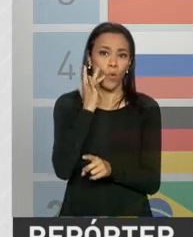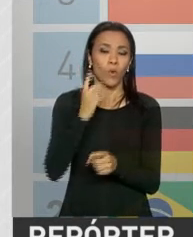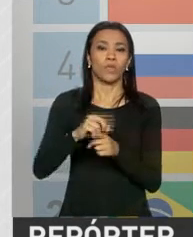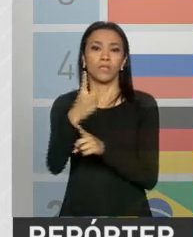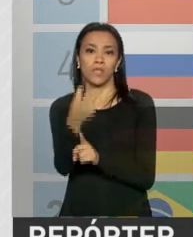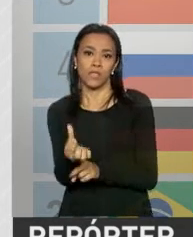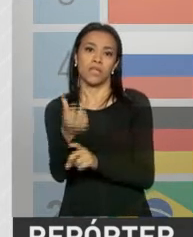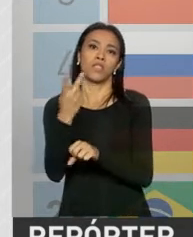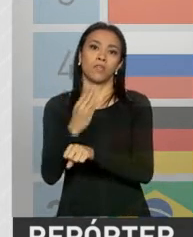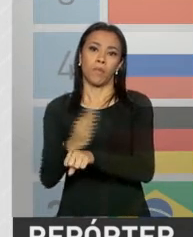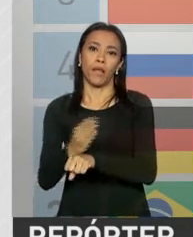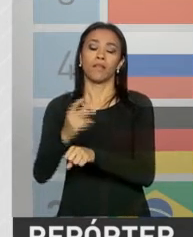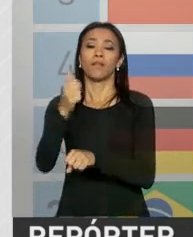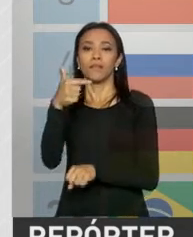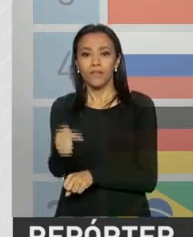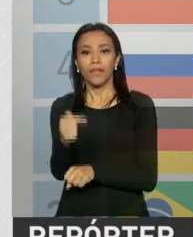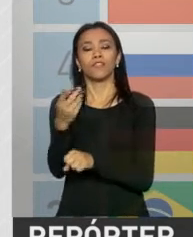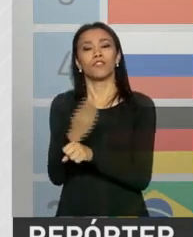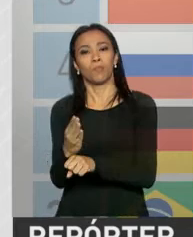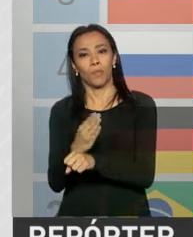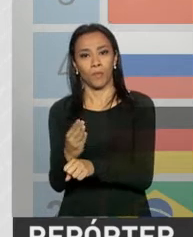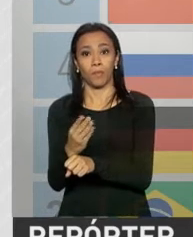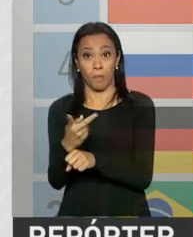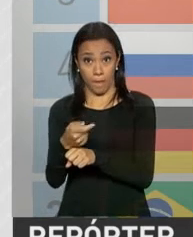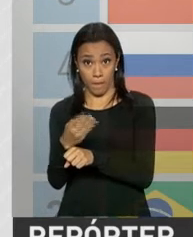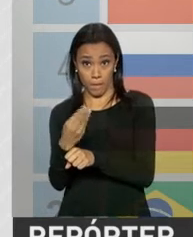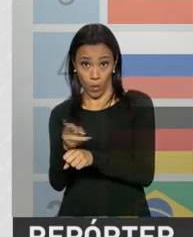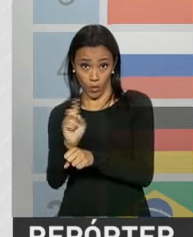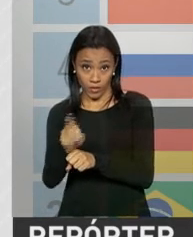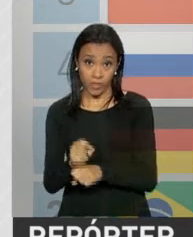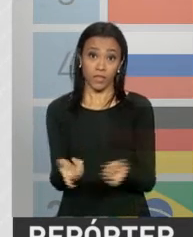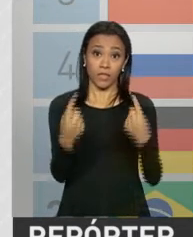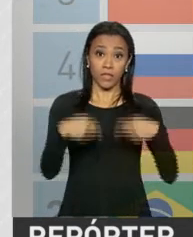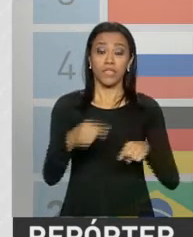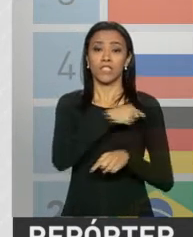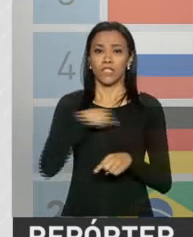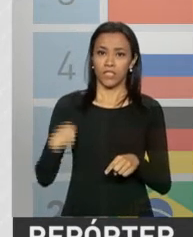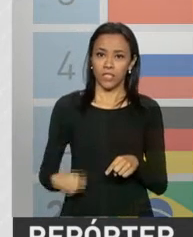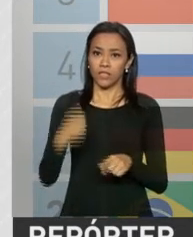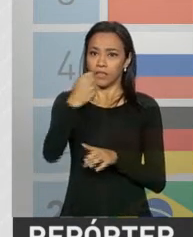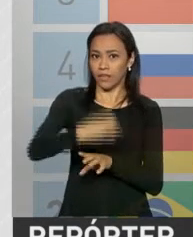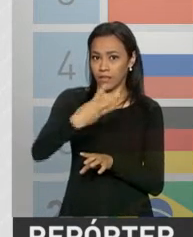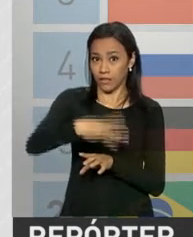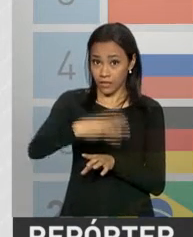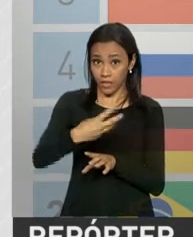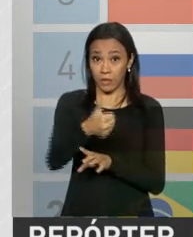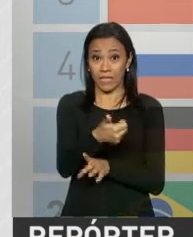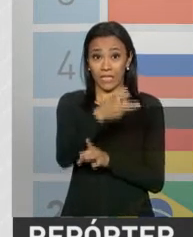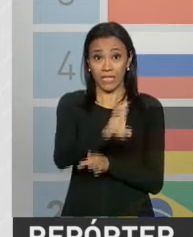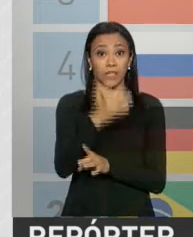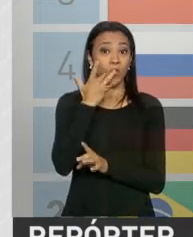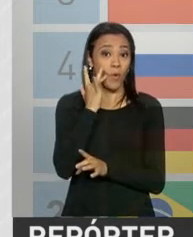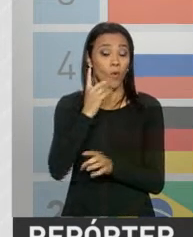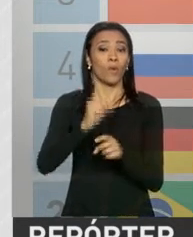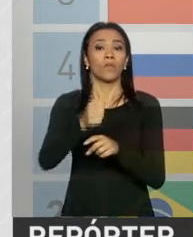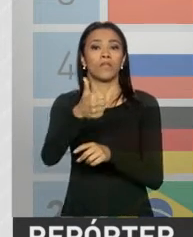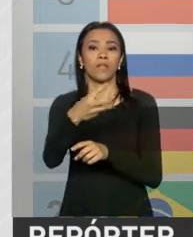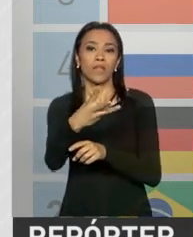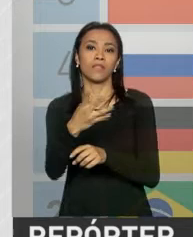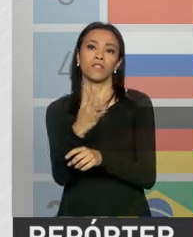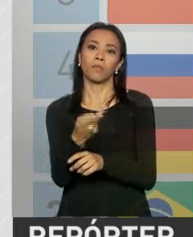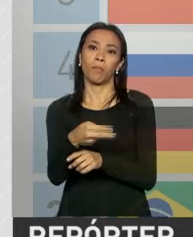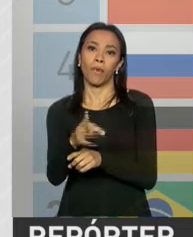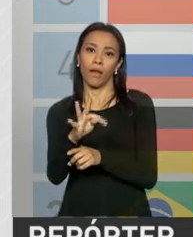e sete medalhas de bronze já a china está em terceiro lugar com 15 medalhas de ouro três de prata